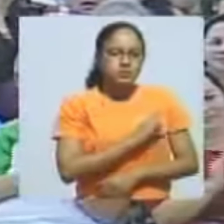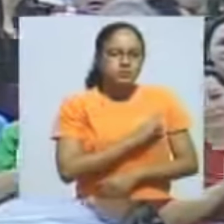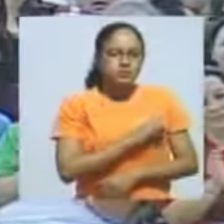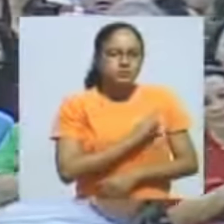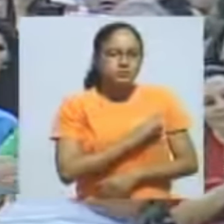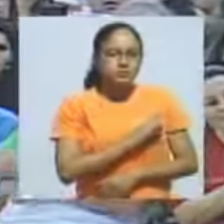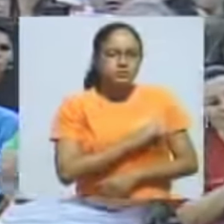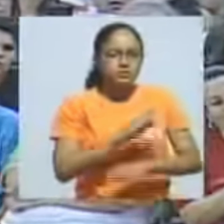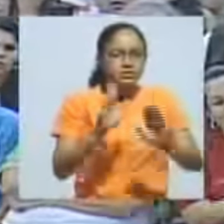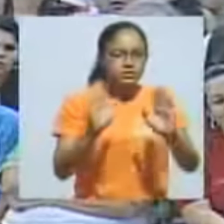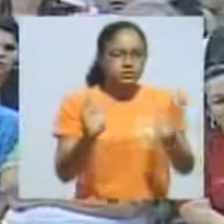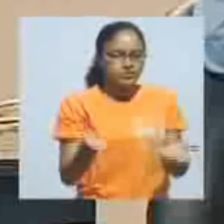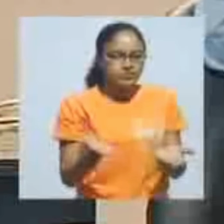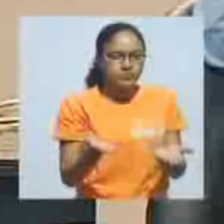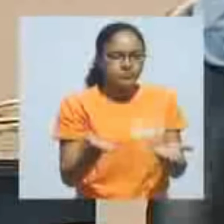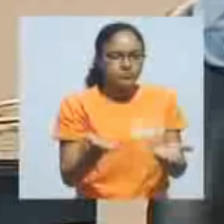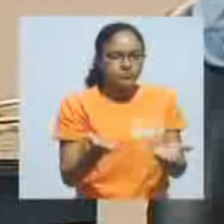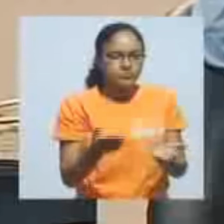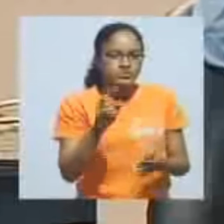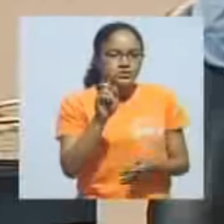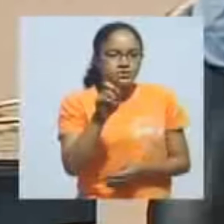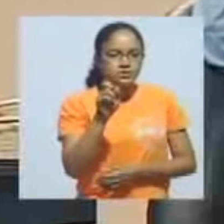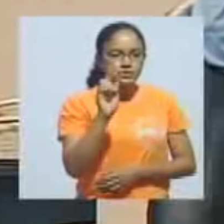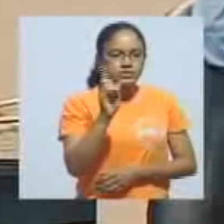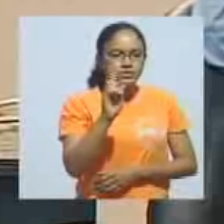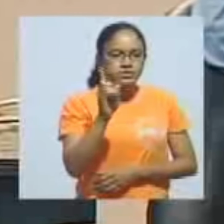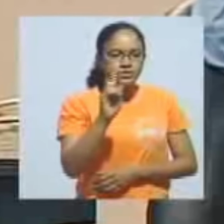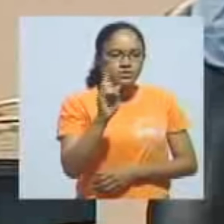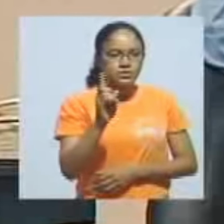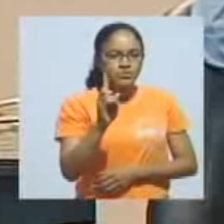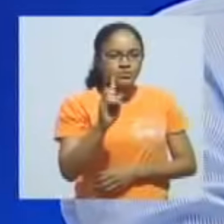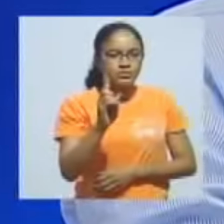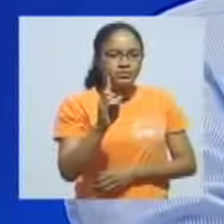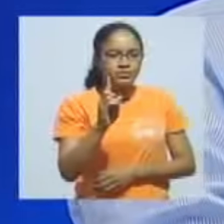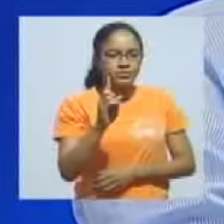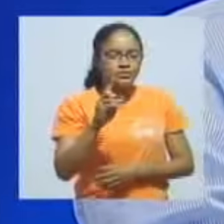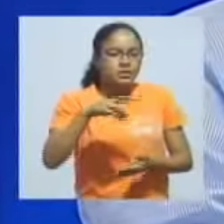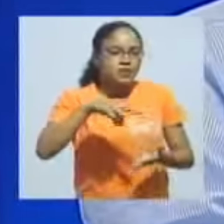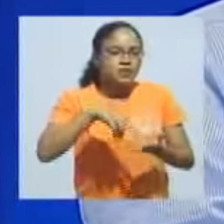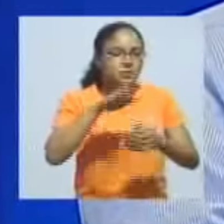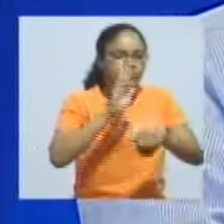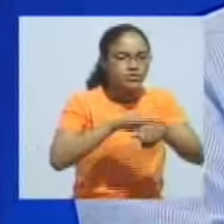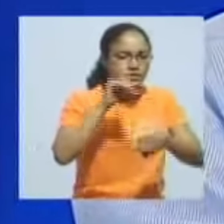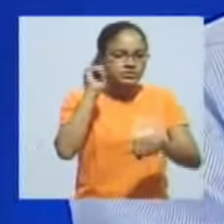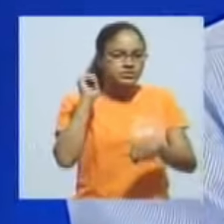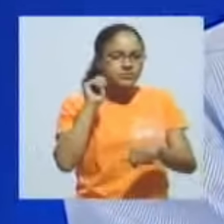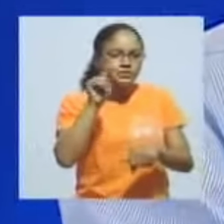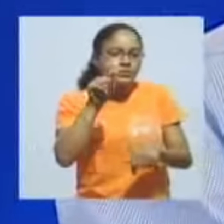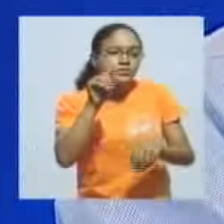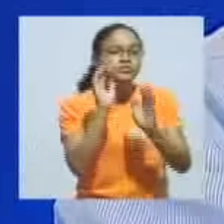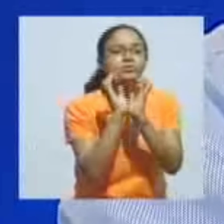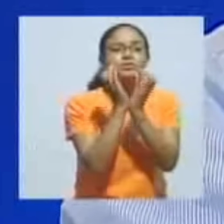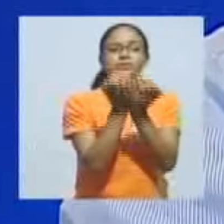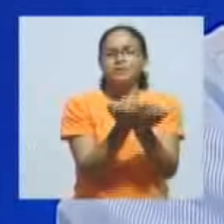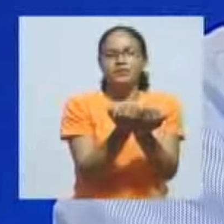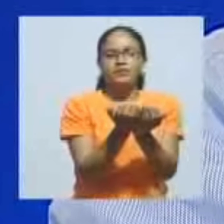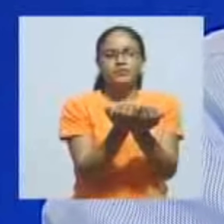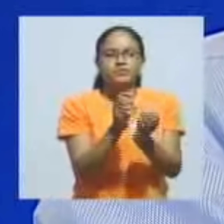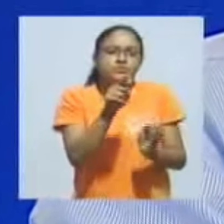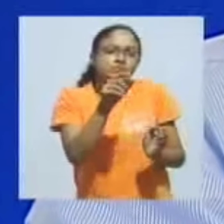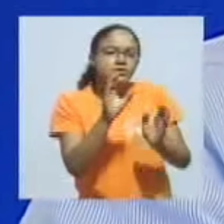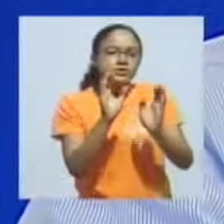Agora você não se pertence mais. Você é da Betânia. Você é da